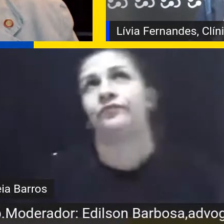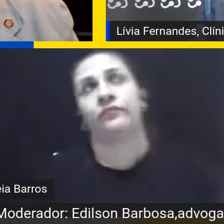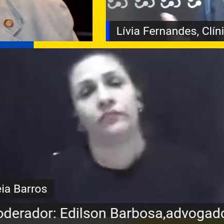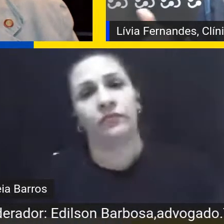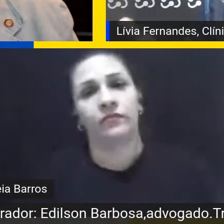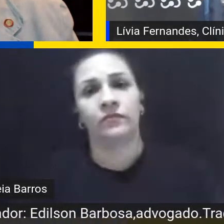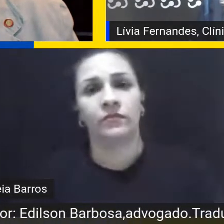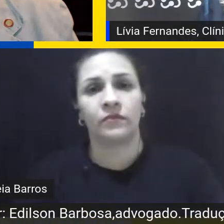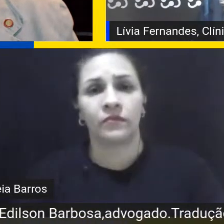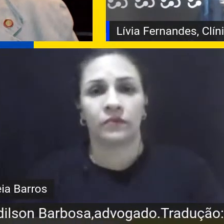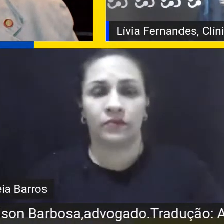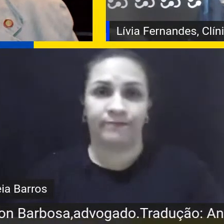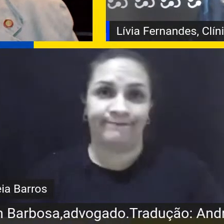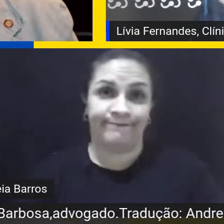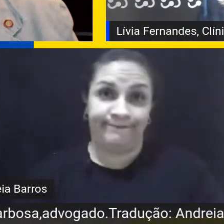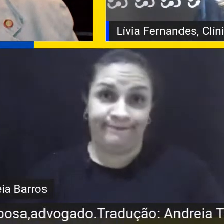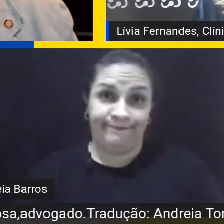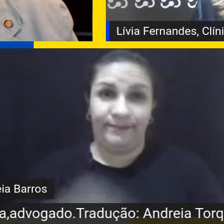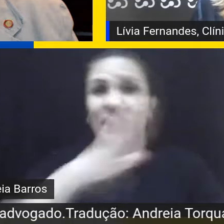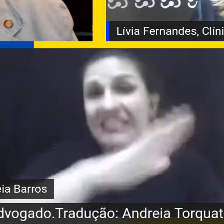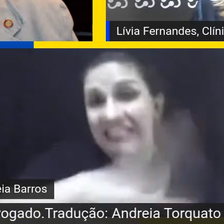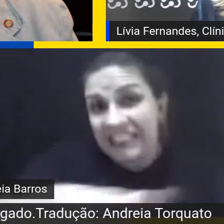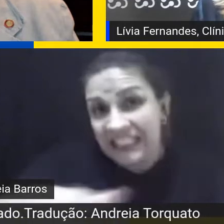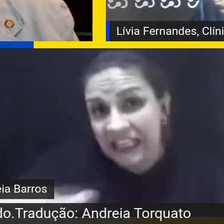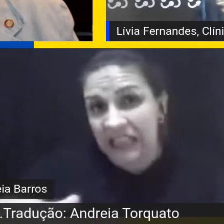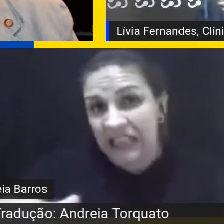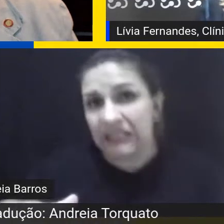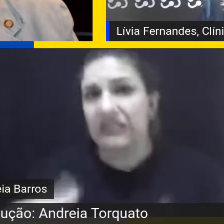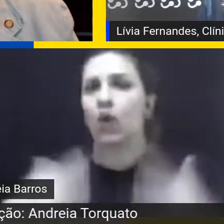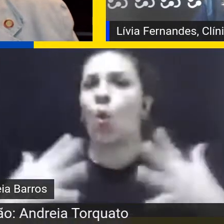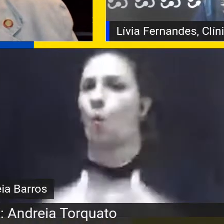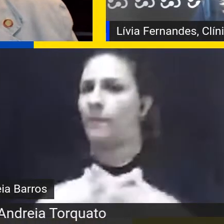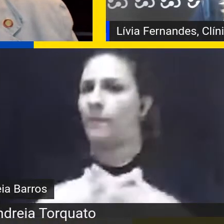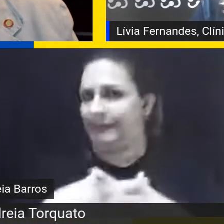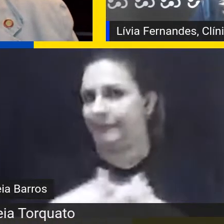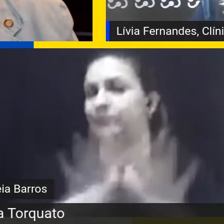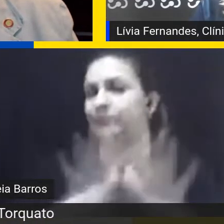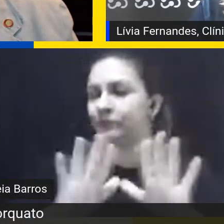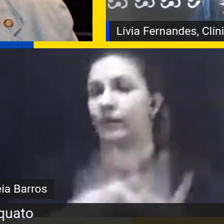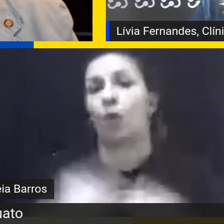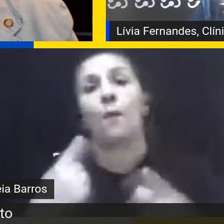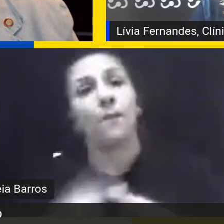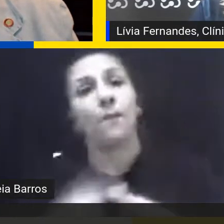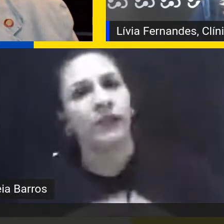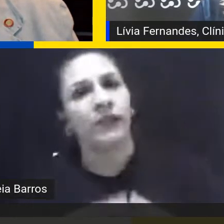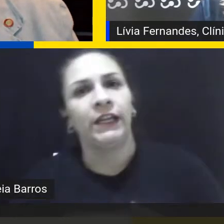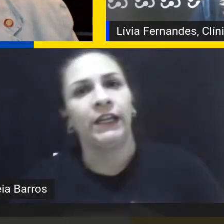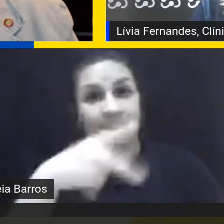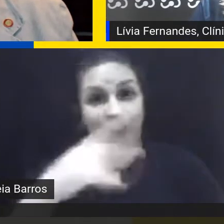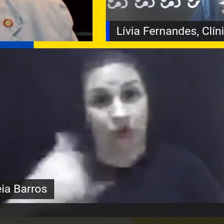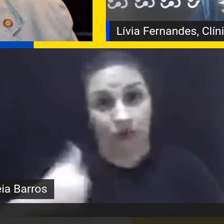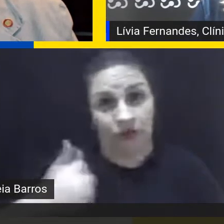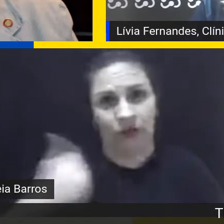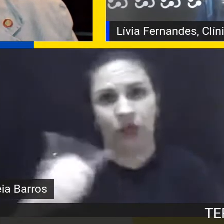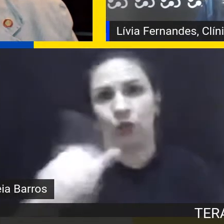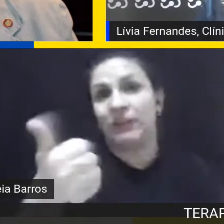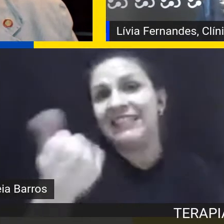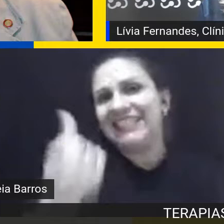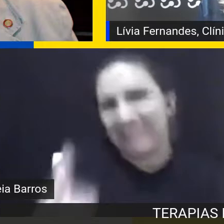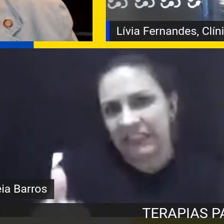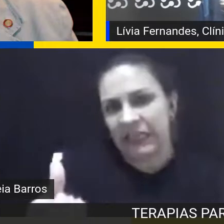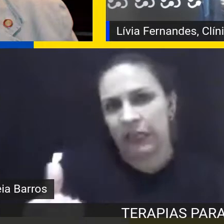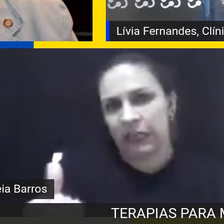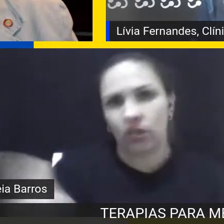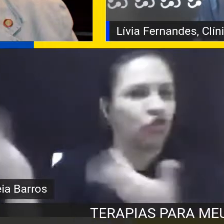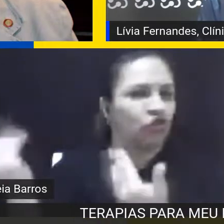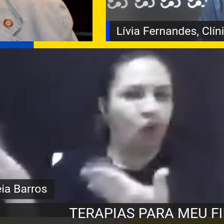a nossa faixa etária é mais complicada. Então, o Vinícius tem 16, né? Isso. Então, ele